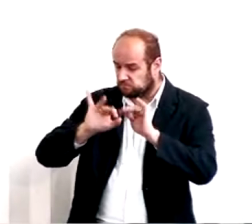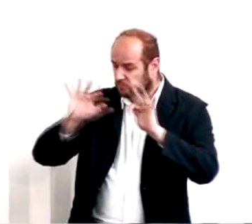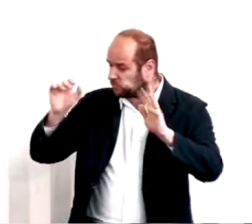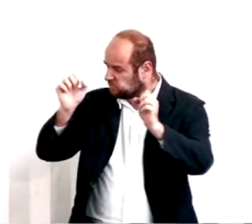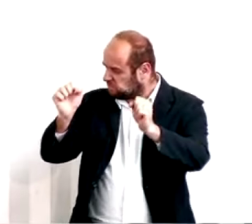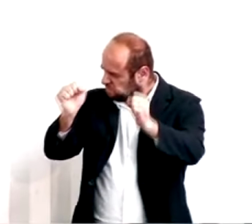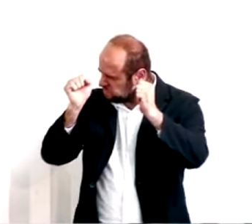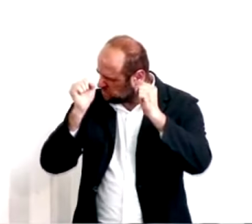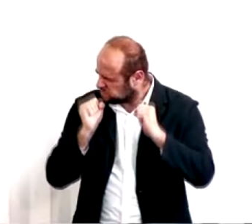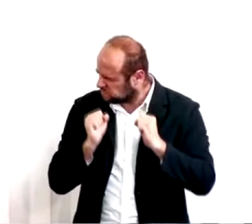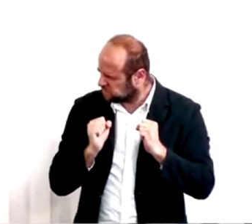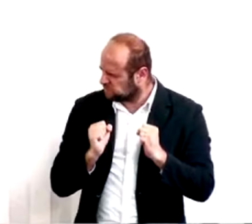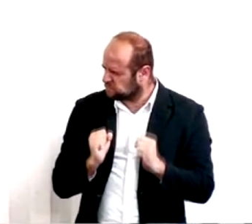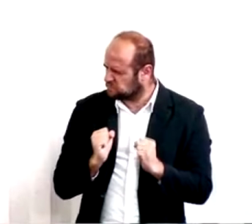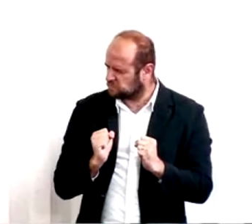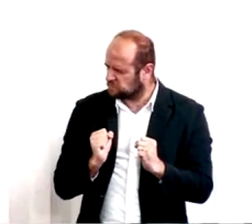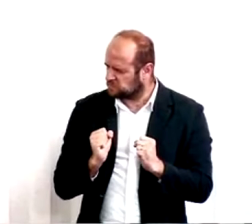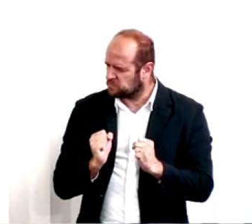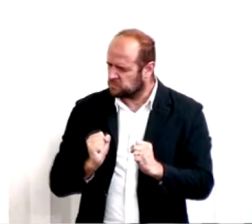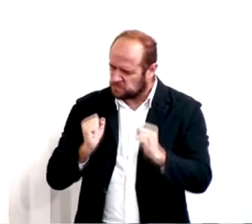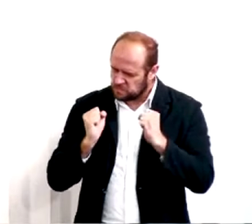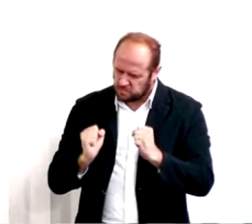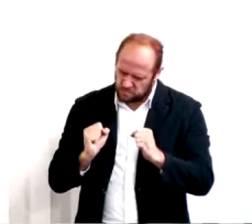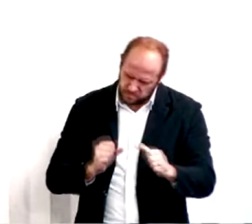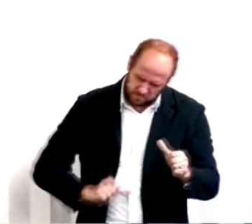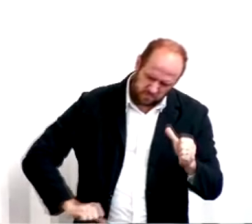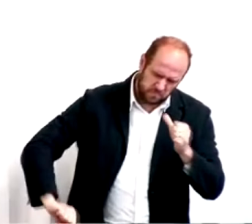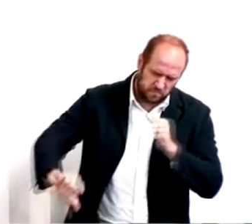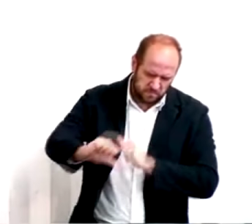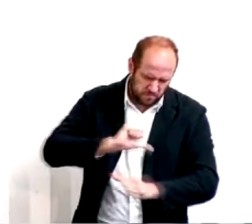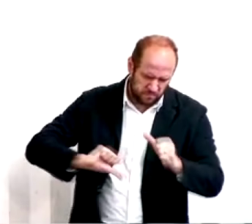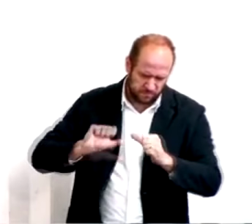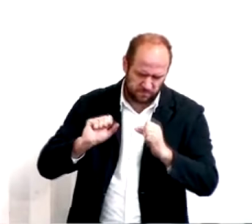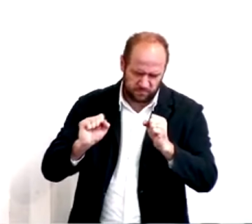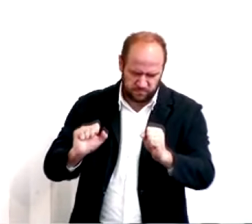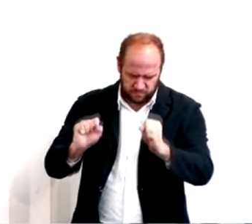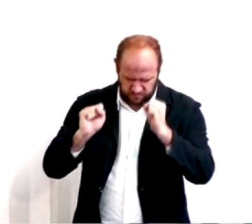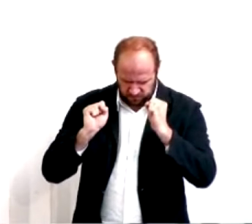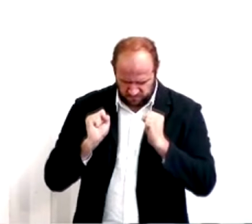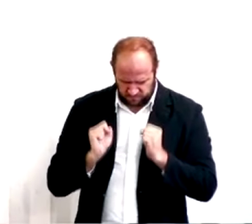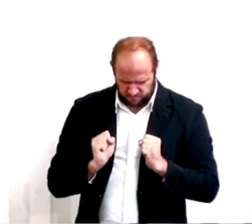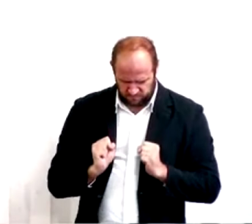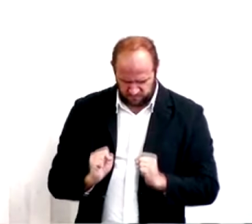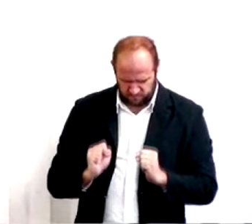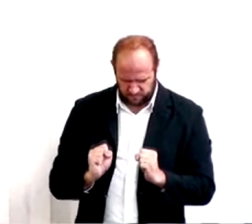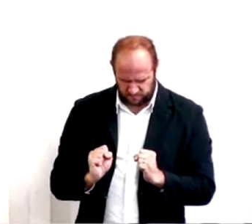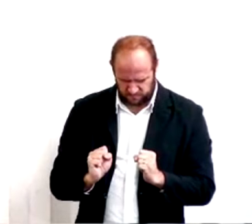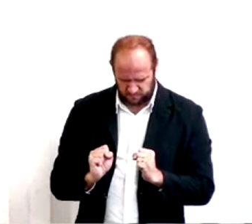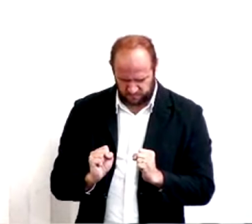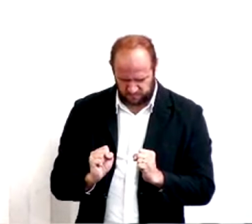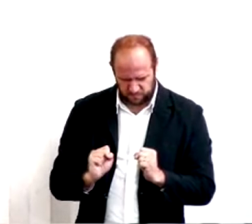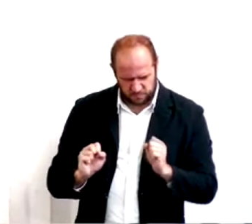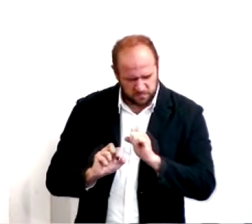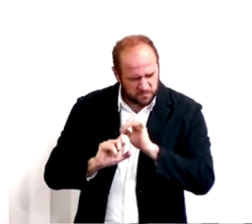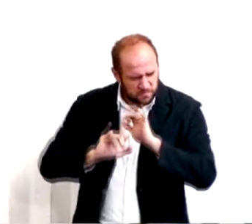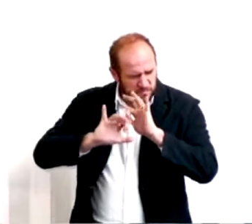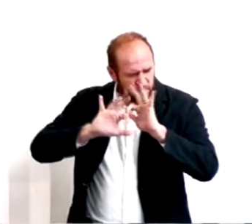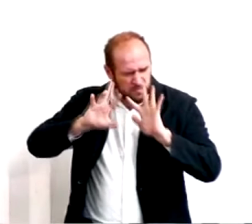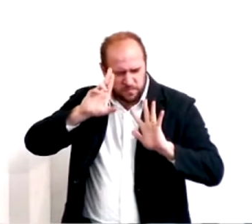poder o poder da transformação o poder o senhor se alto